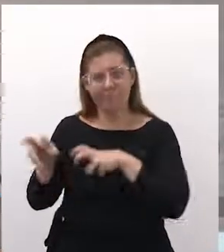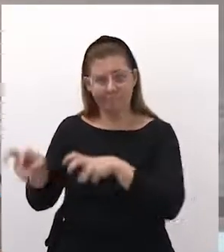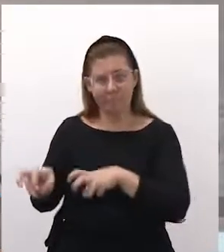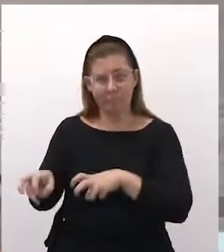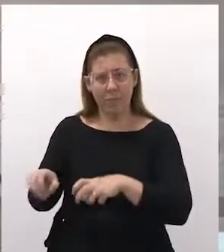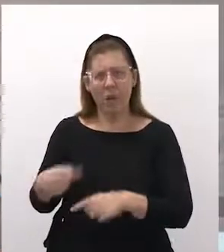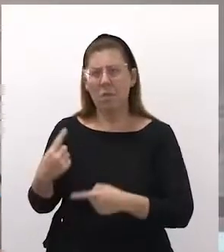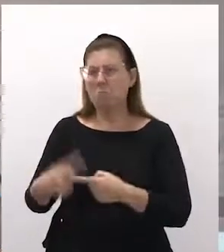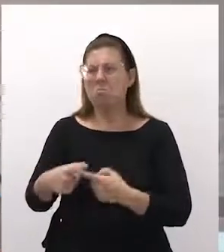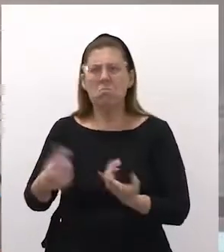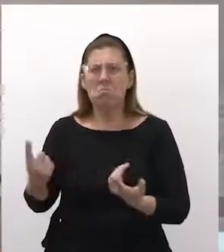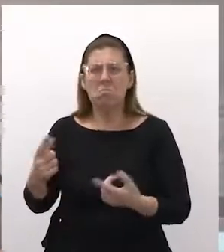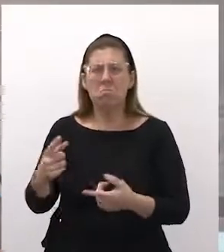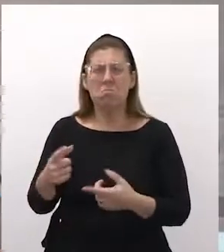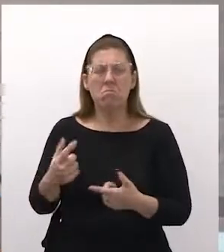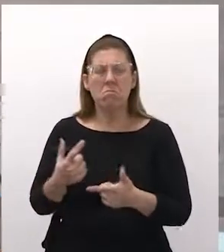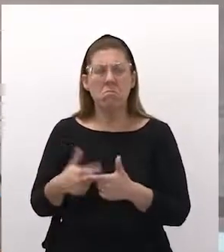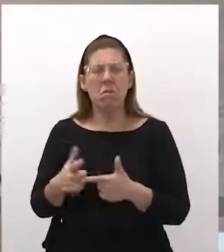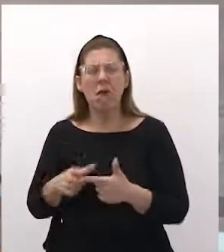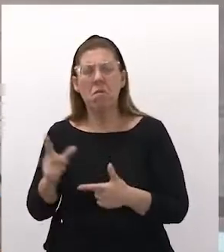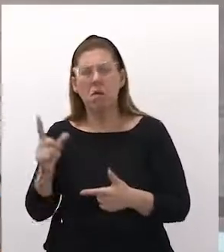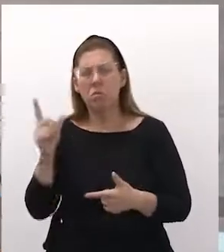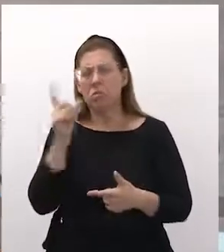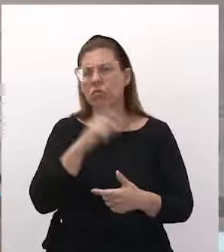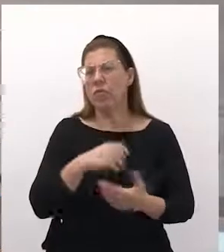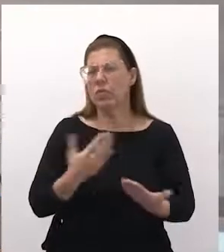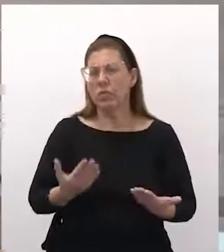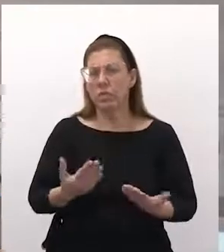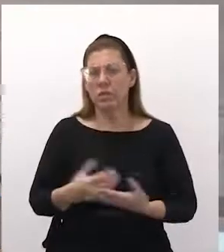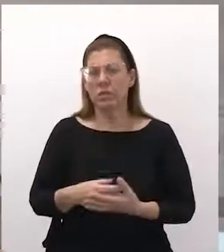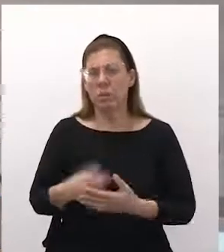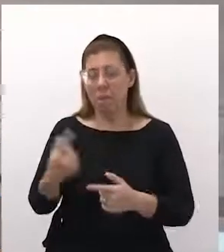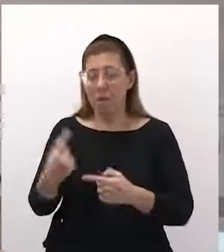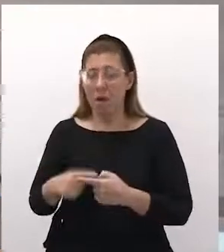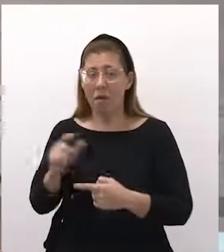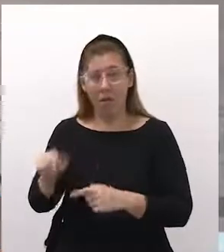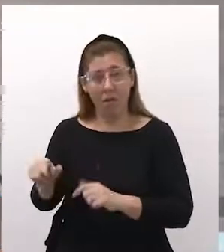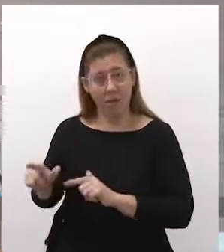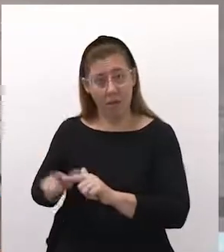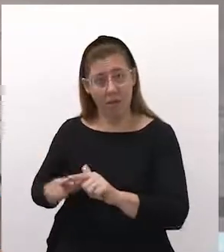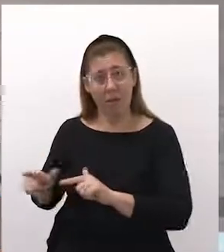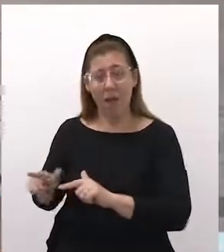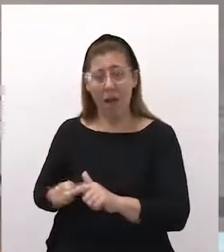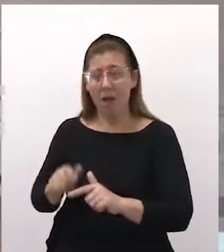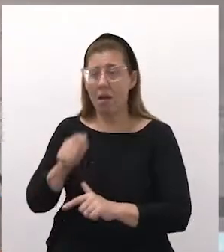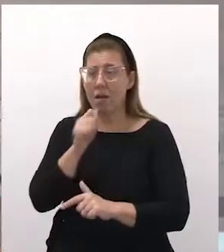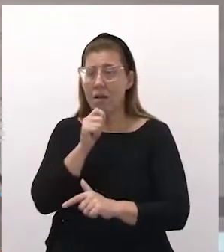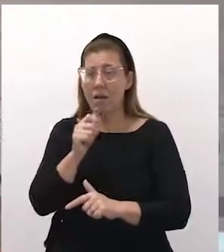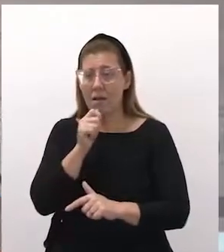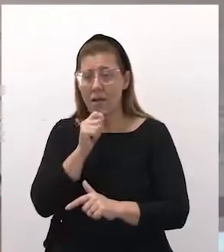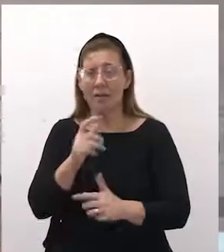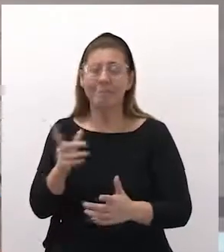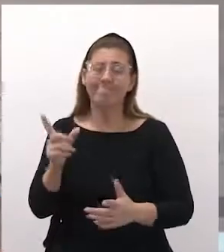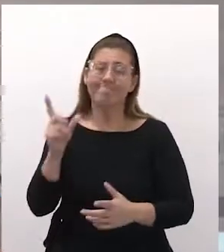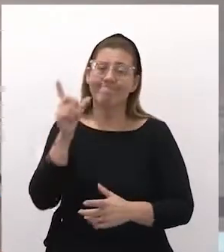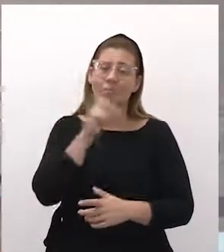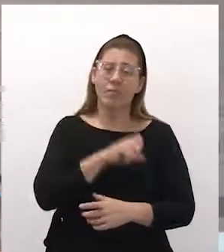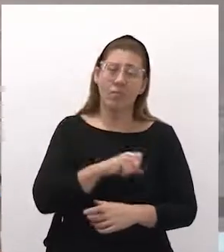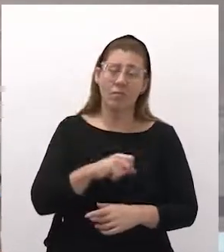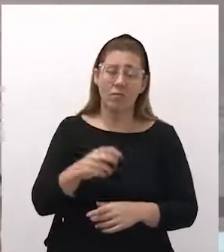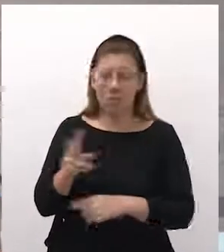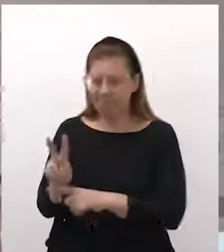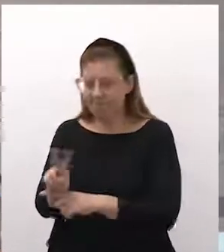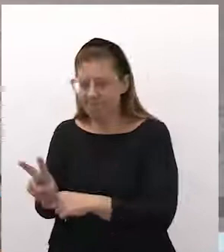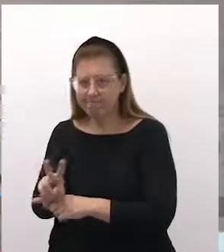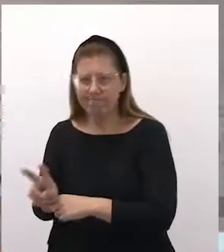é a dificuldade? Esse tipo de trabalho ele é muito pulverizado, então é muito difícil a